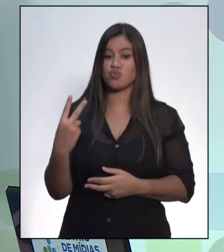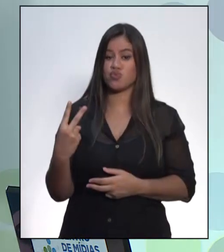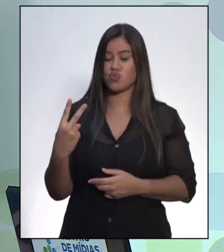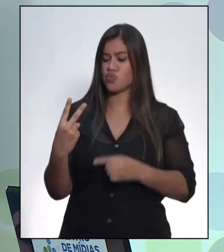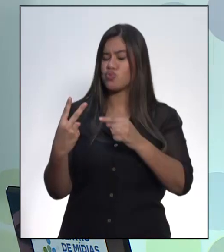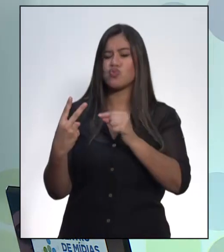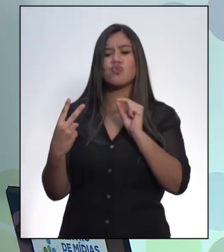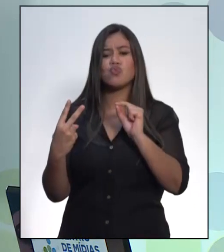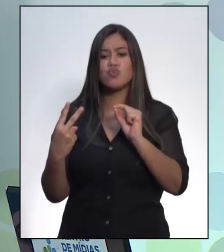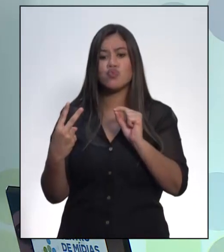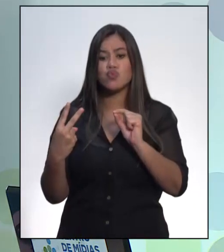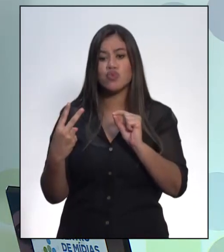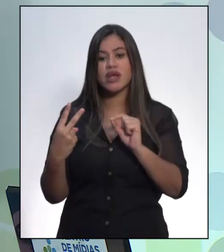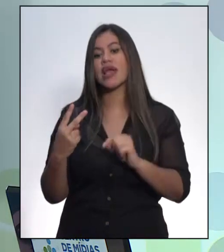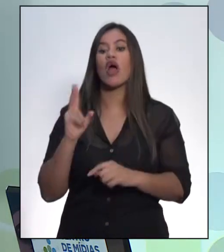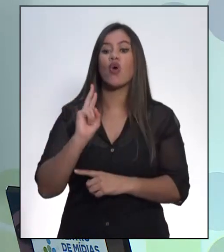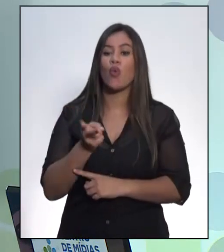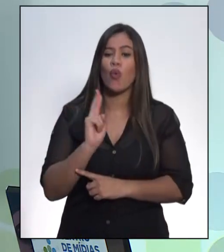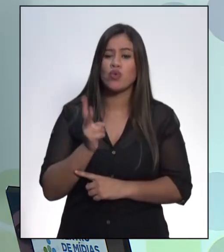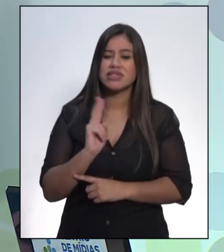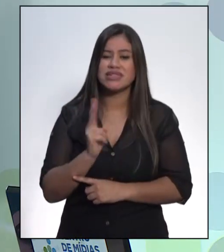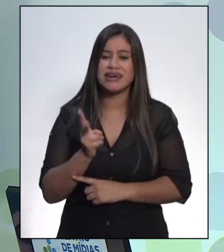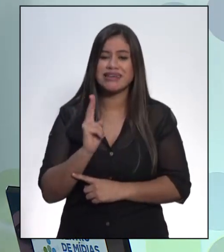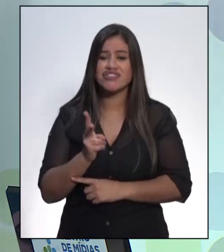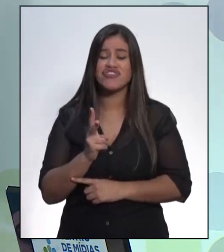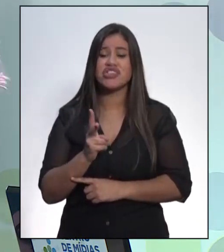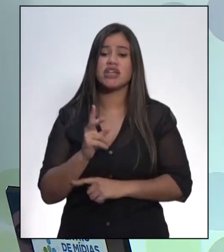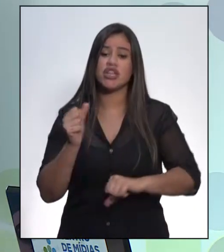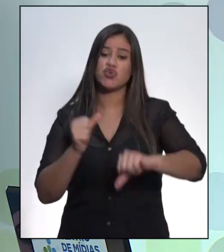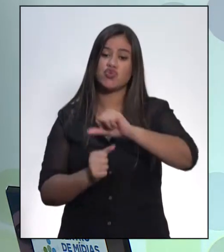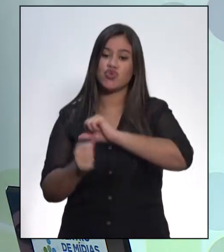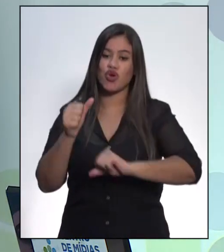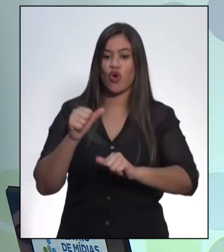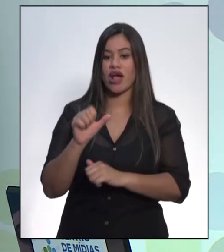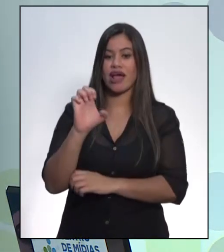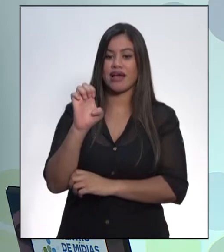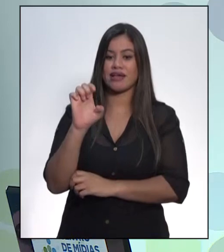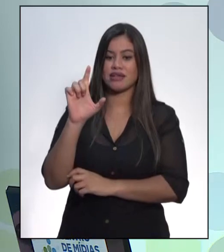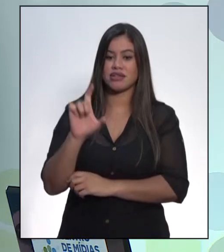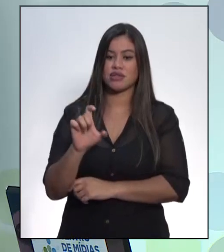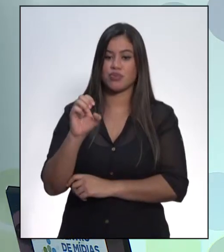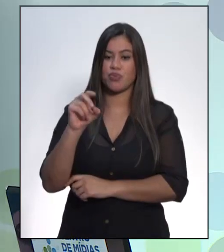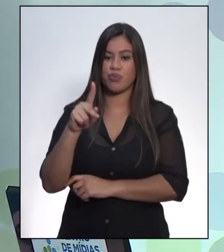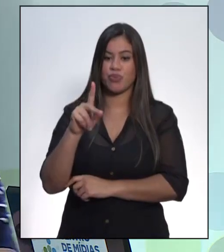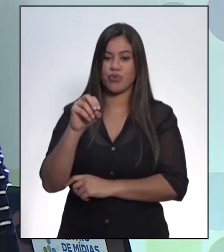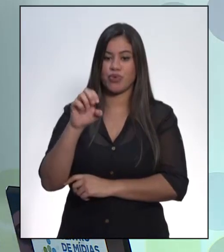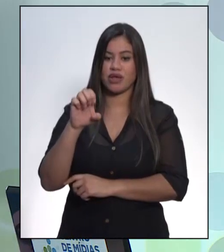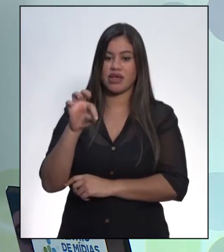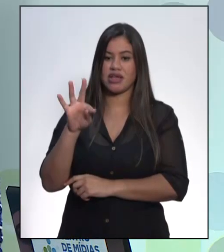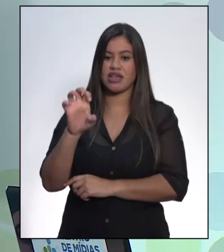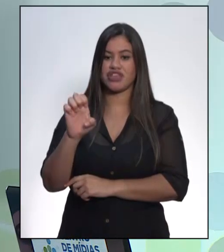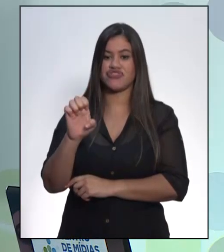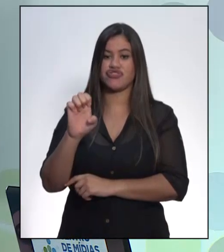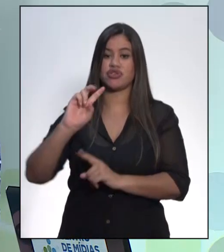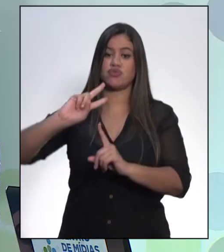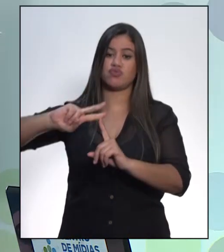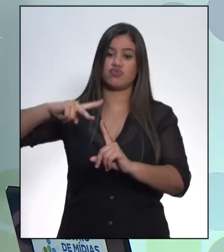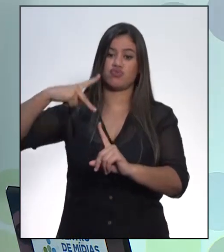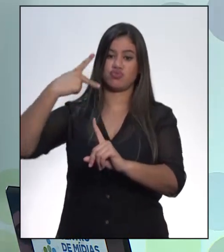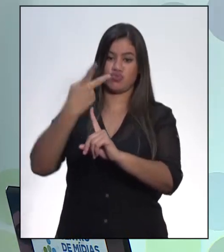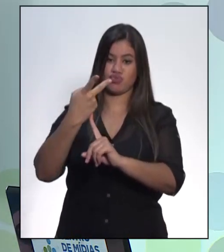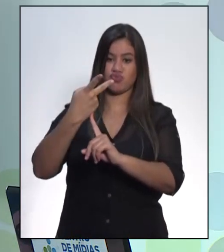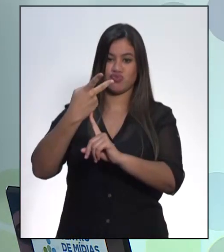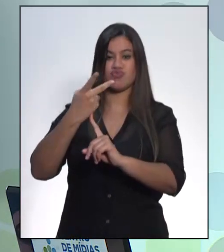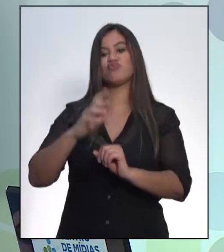Esse 2, na constante, ele vira expoente. Então, ela vai ser elevado ao quadrado. Simples